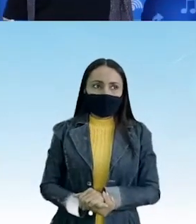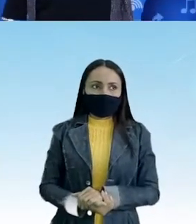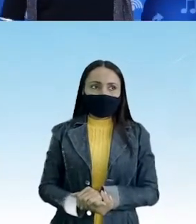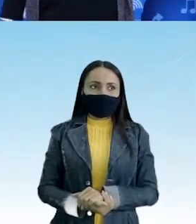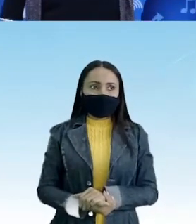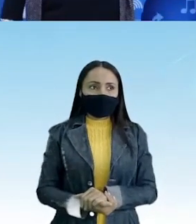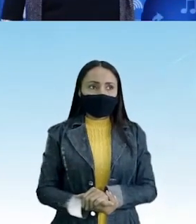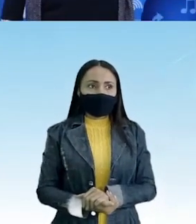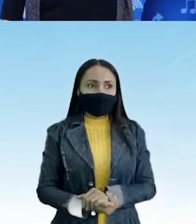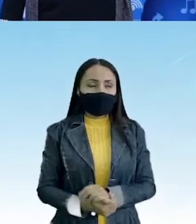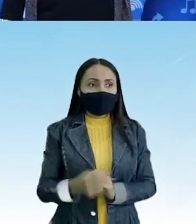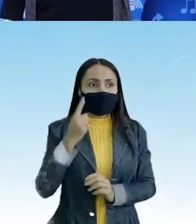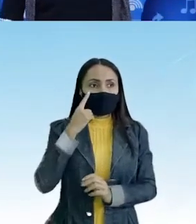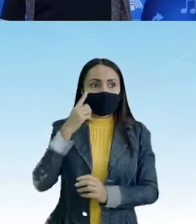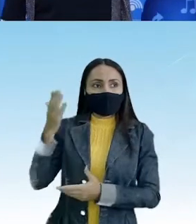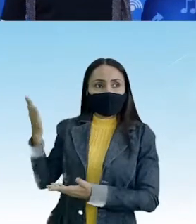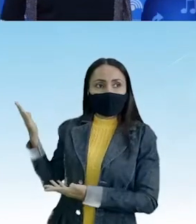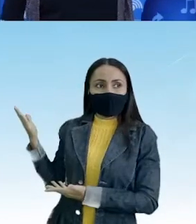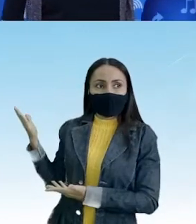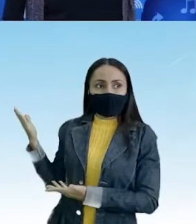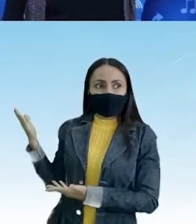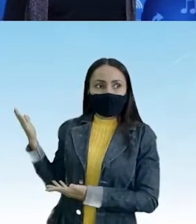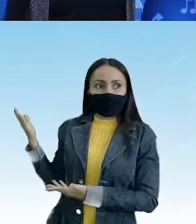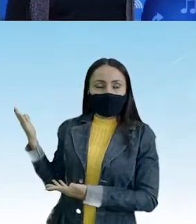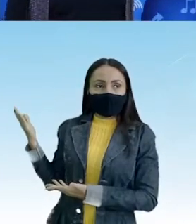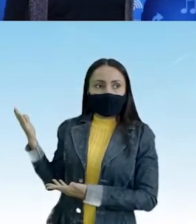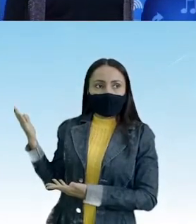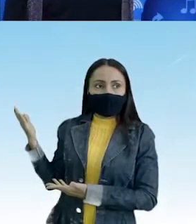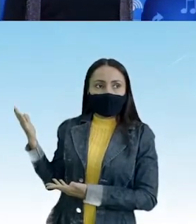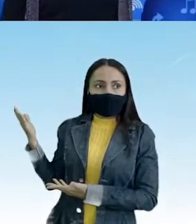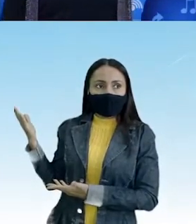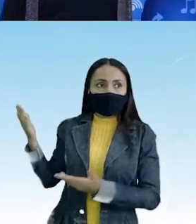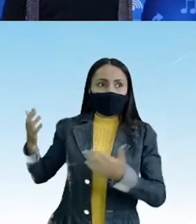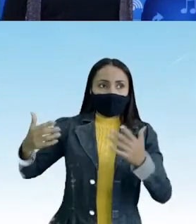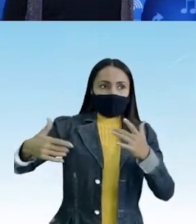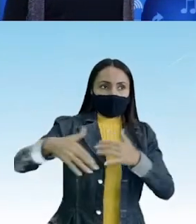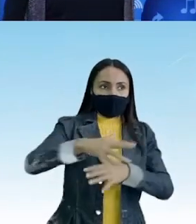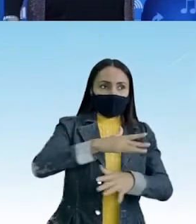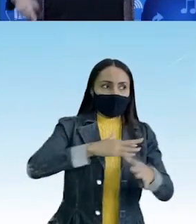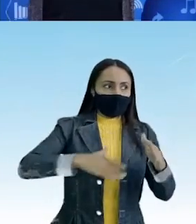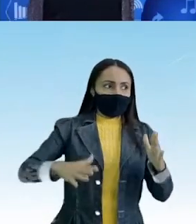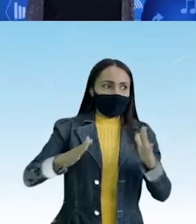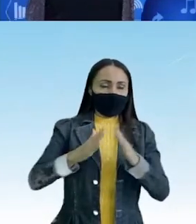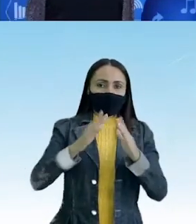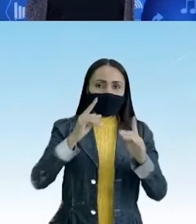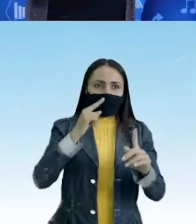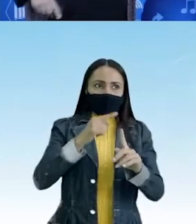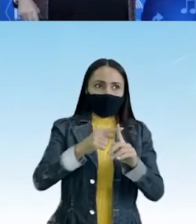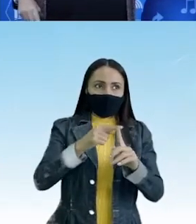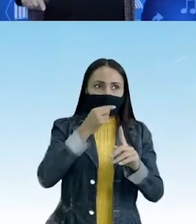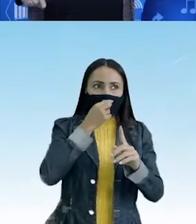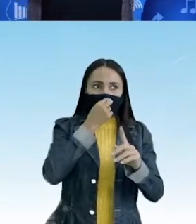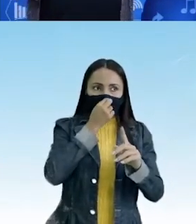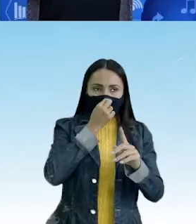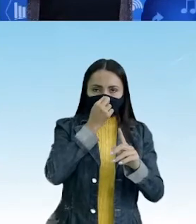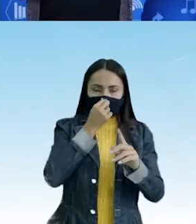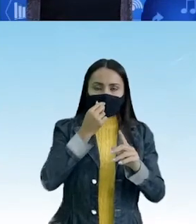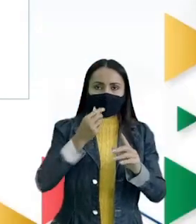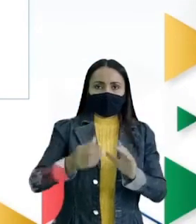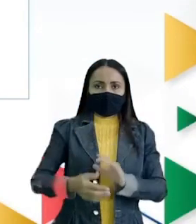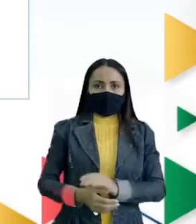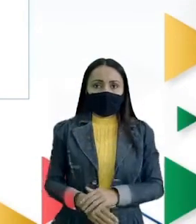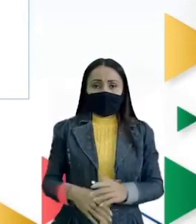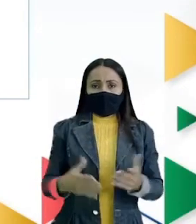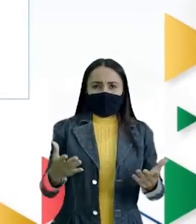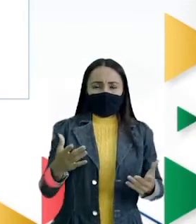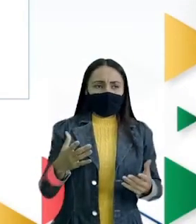Olha que coisa linda. A cidade, aí a igreja, se eu não me engano, eu coloquei a Sé, não sei se é a Sé,